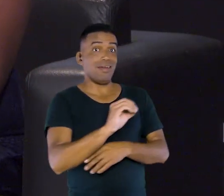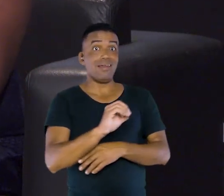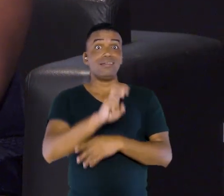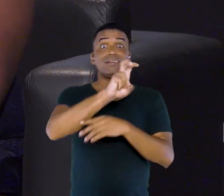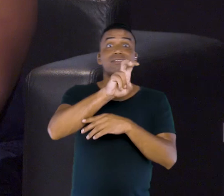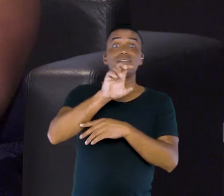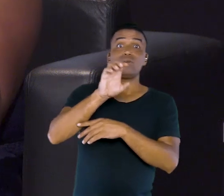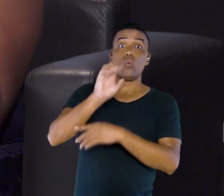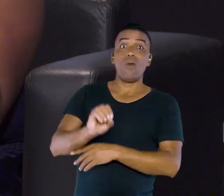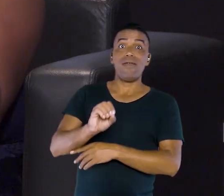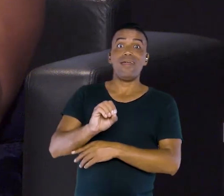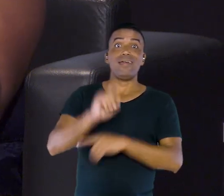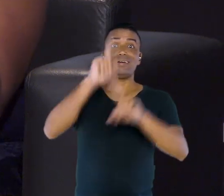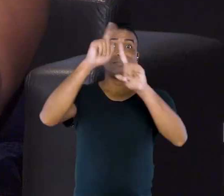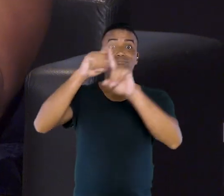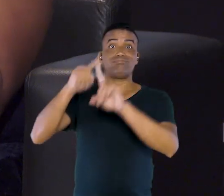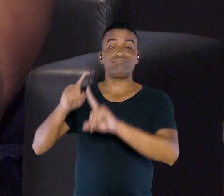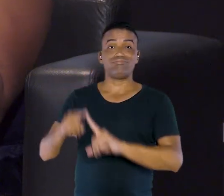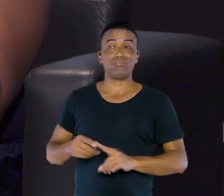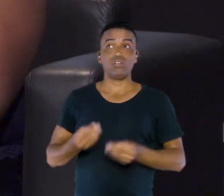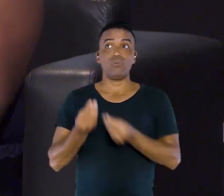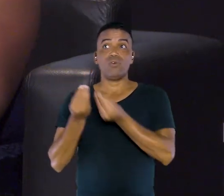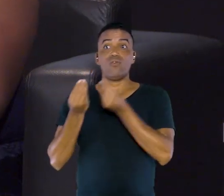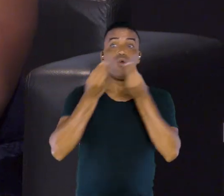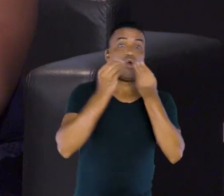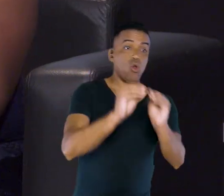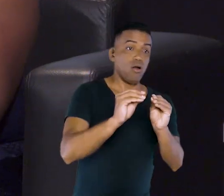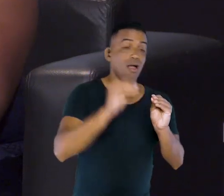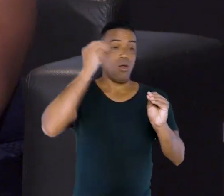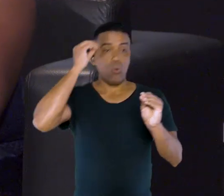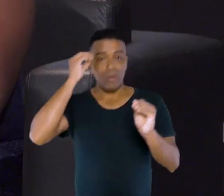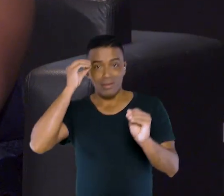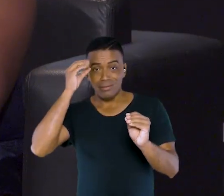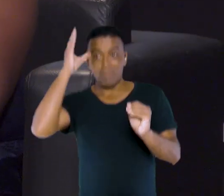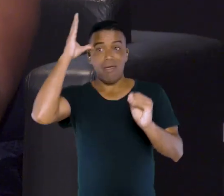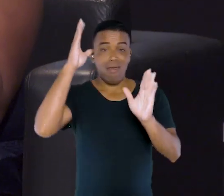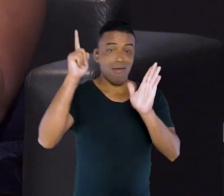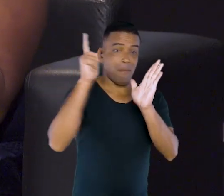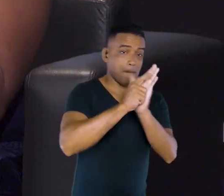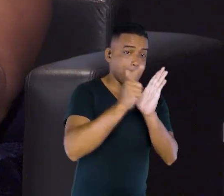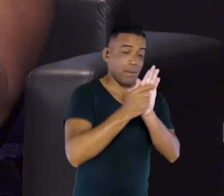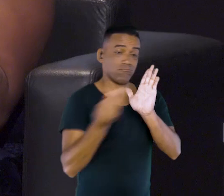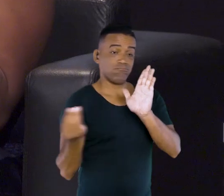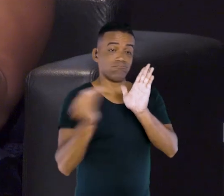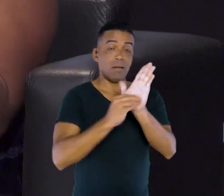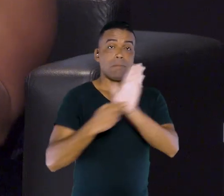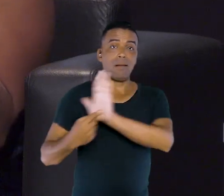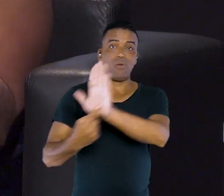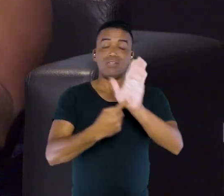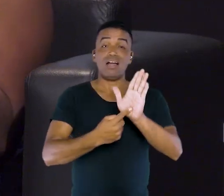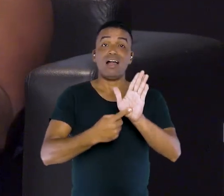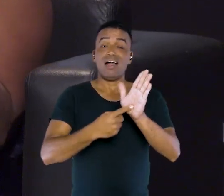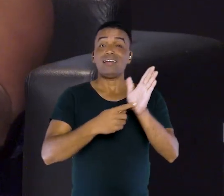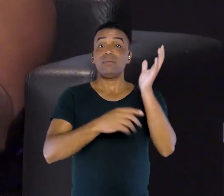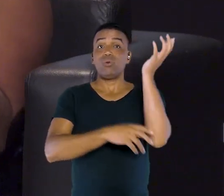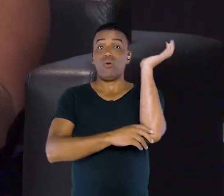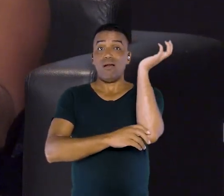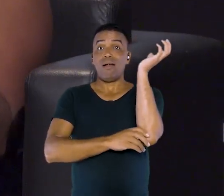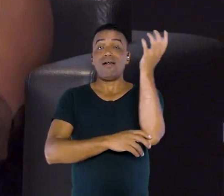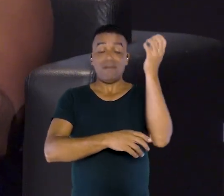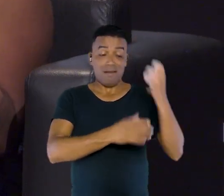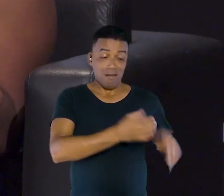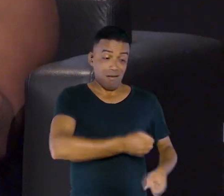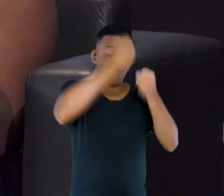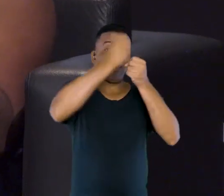40, outro tem 50. Então, como levar esses conhecimentos Tem umas que, quando você for ralar, elas são